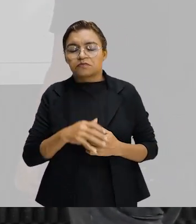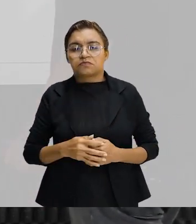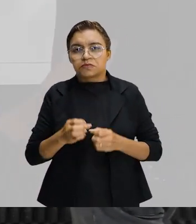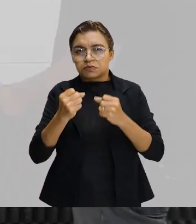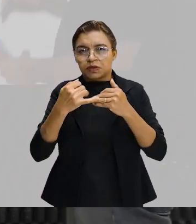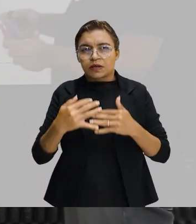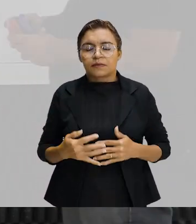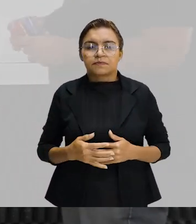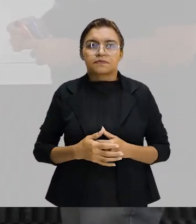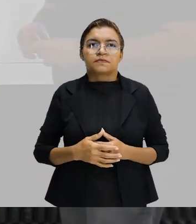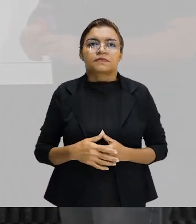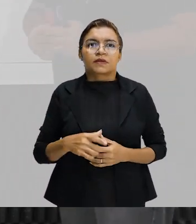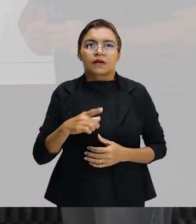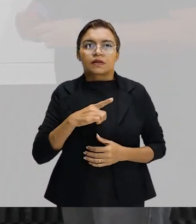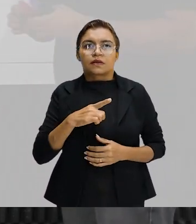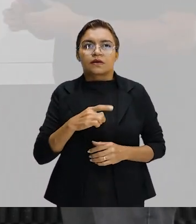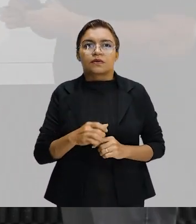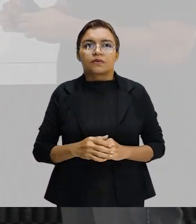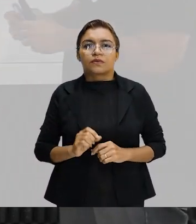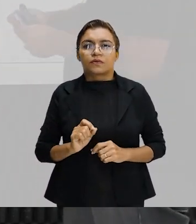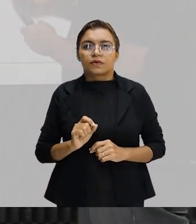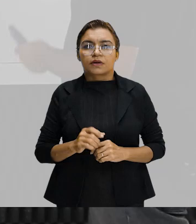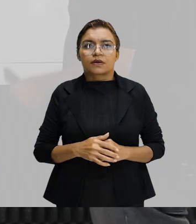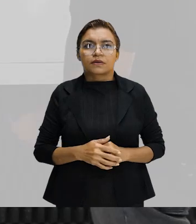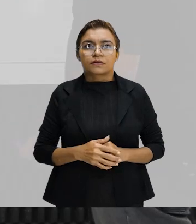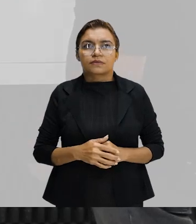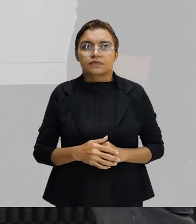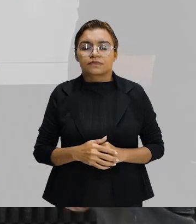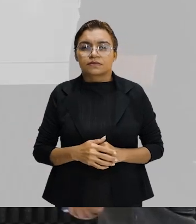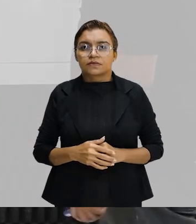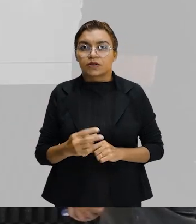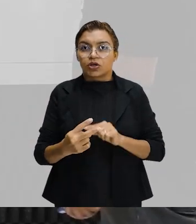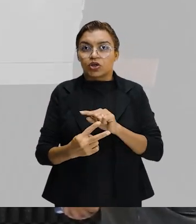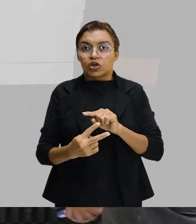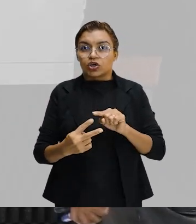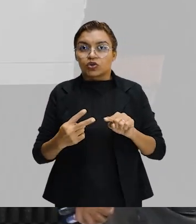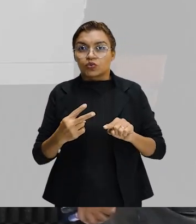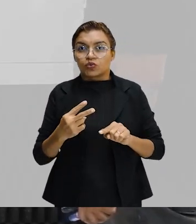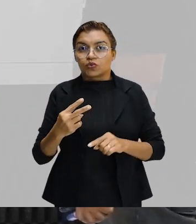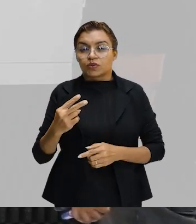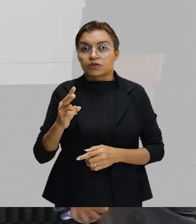ok? E eu tenho para cima duas forças agindo.